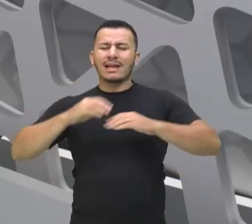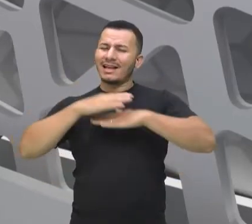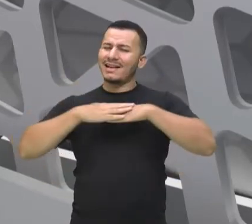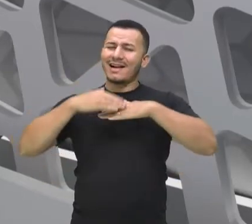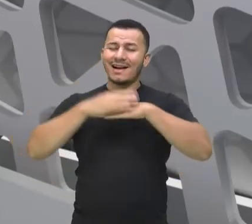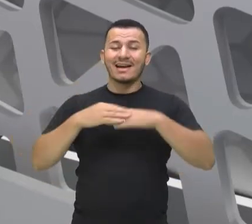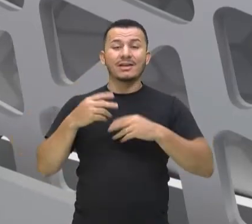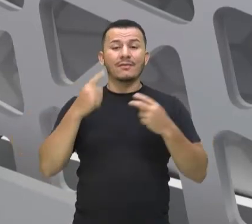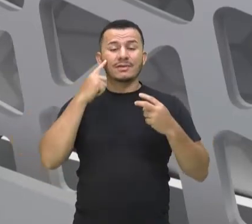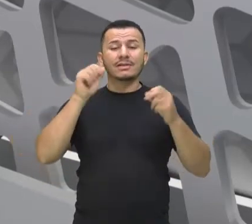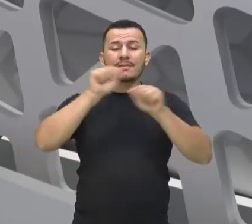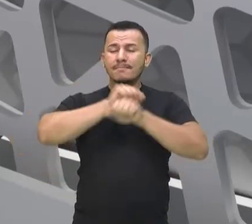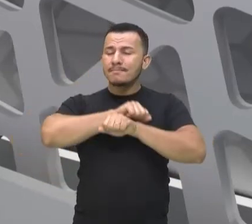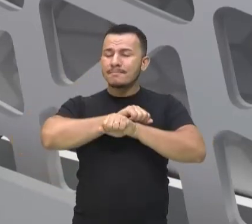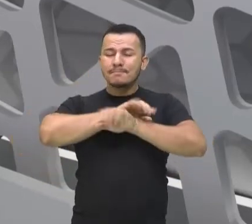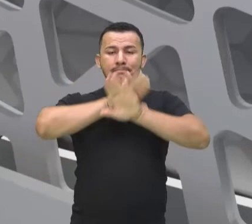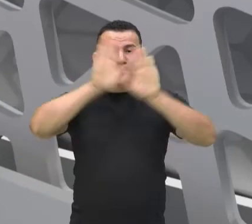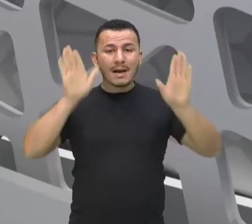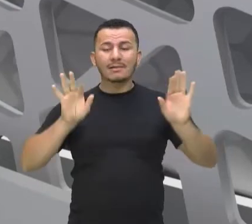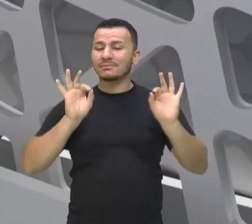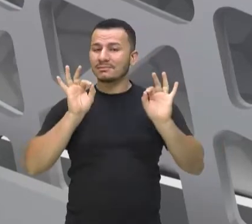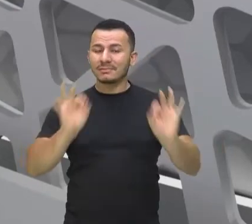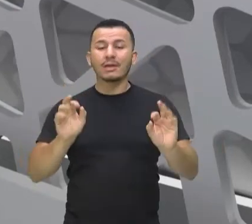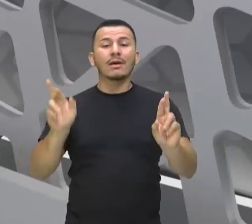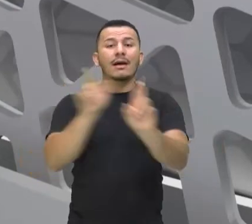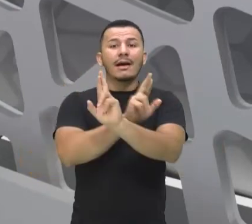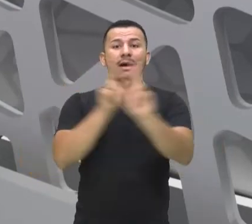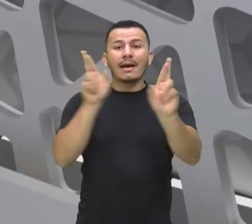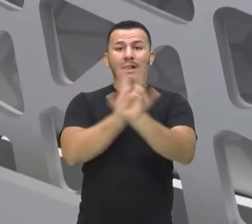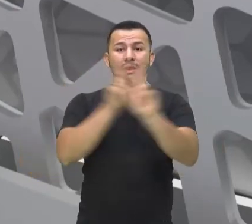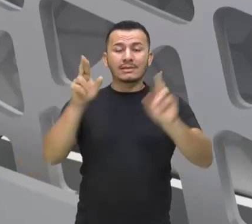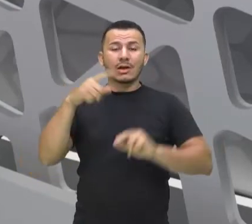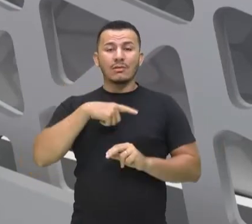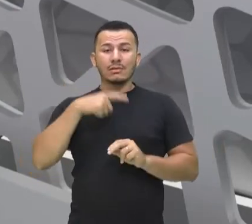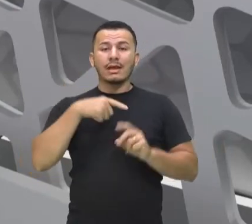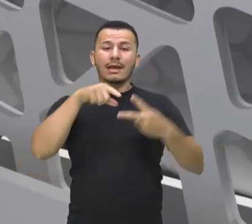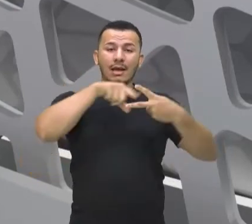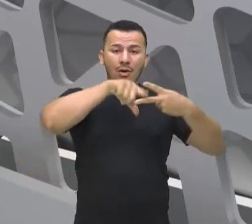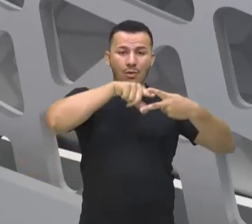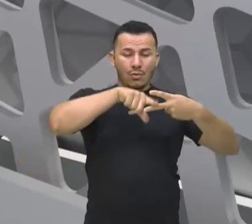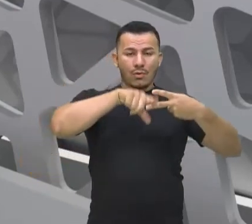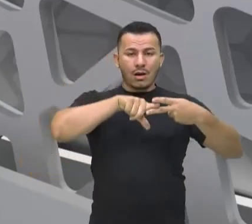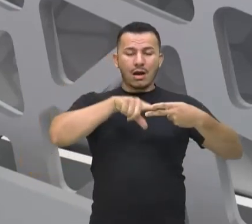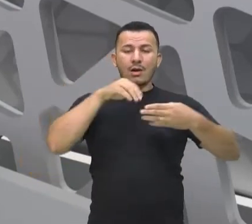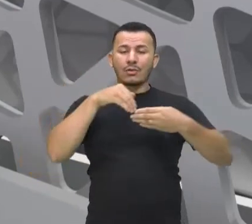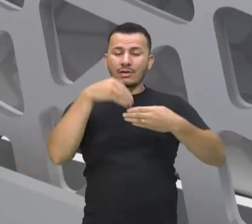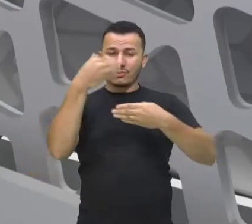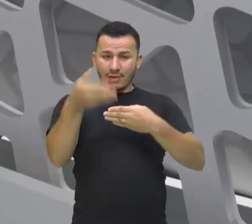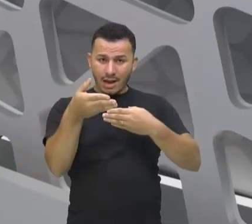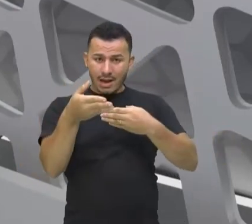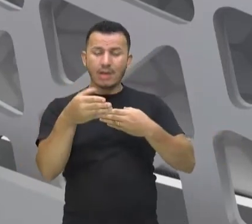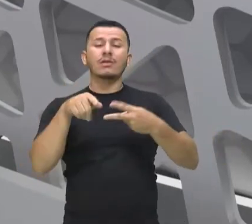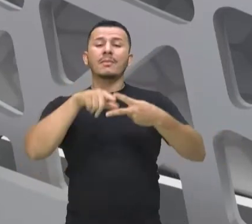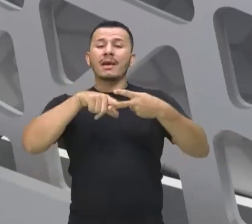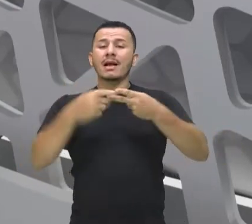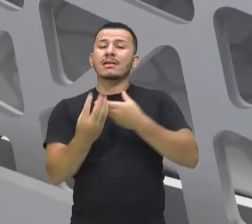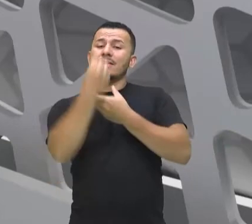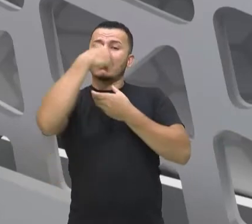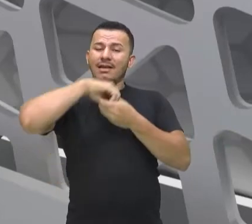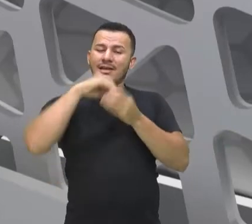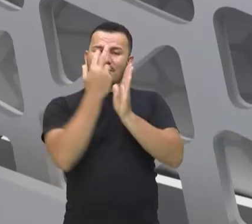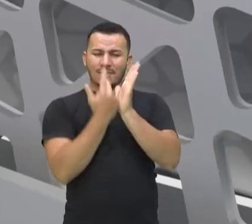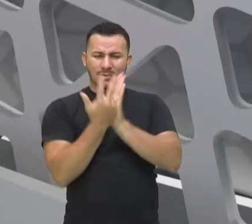que vai te dar, vai te mostrar essa relação existente aí entre os ângulos externos e internos de um